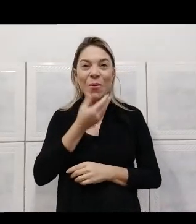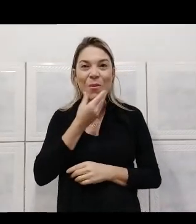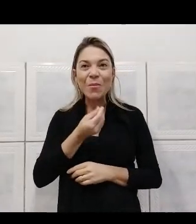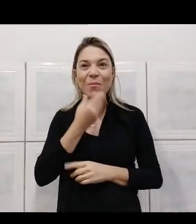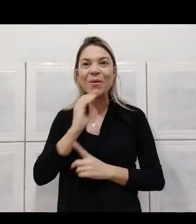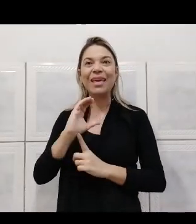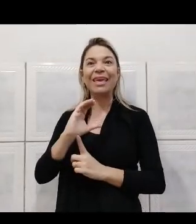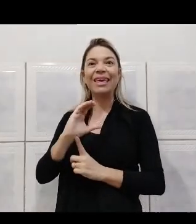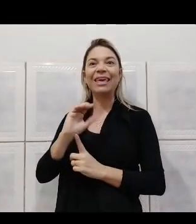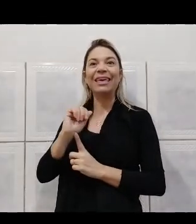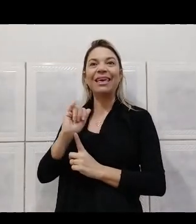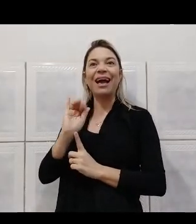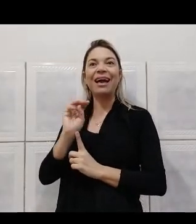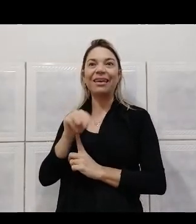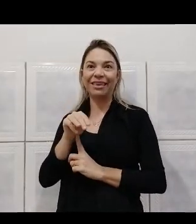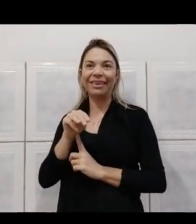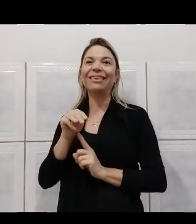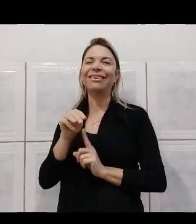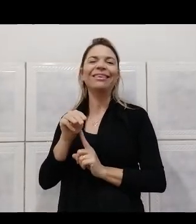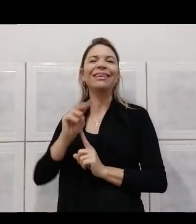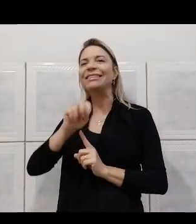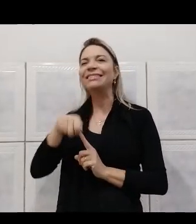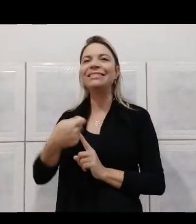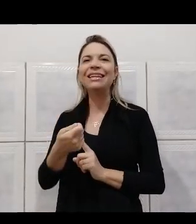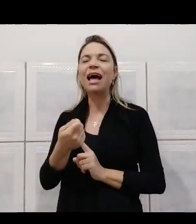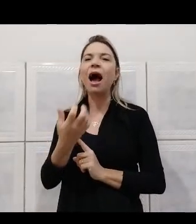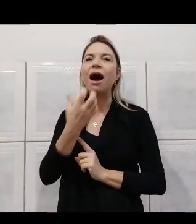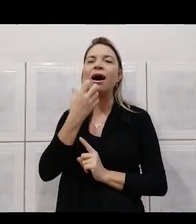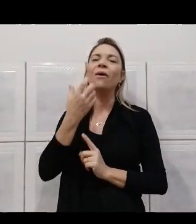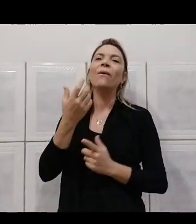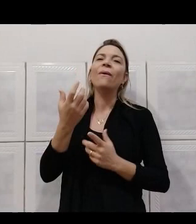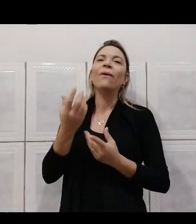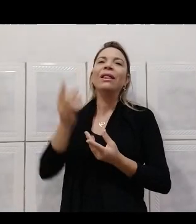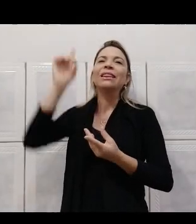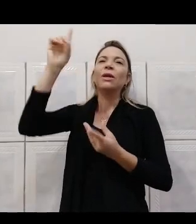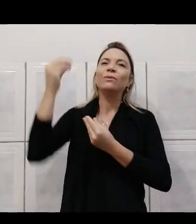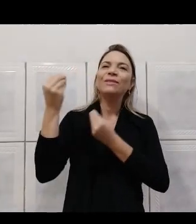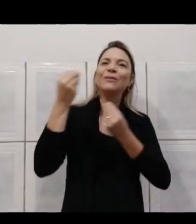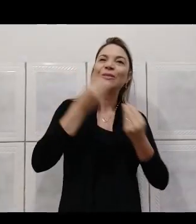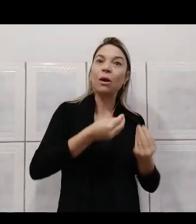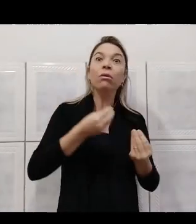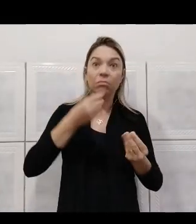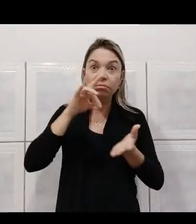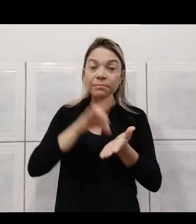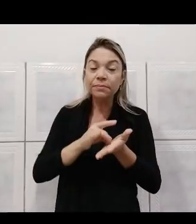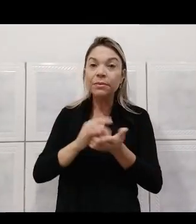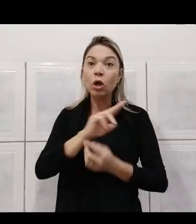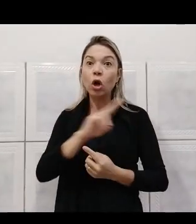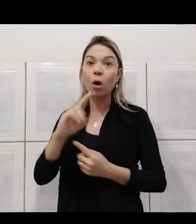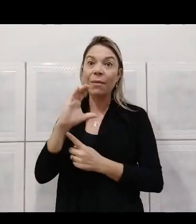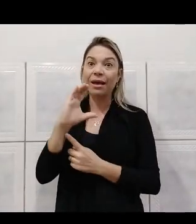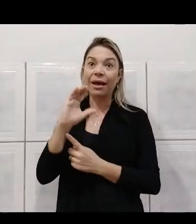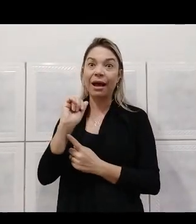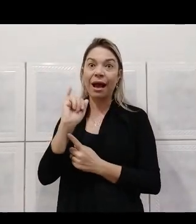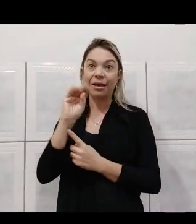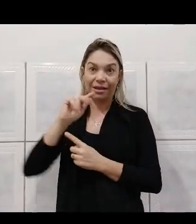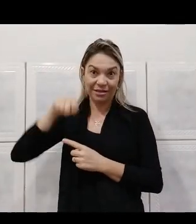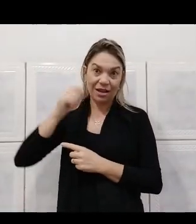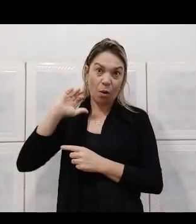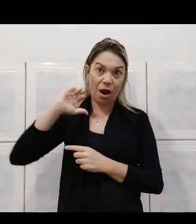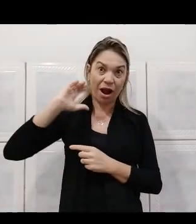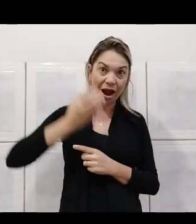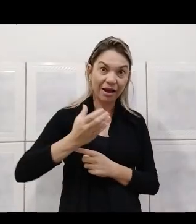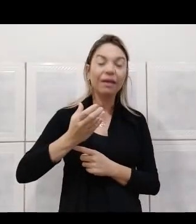ser traduzida como adquirido ou recebido. Esse é o significado do nome Caim. Eva creu